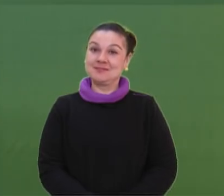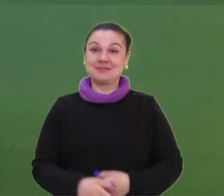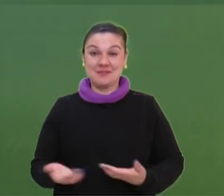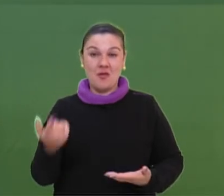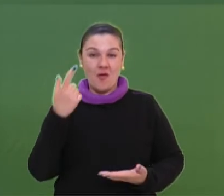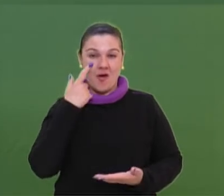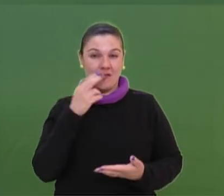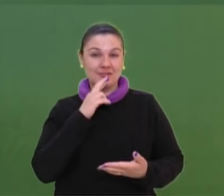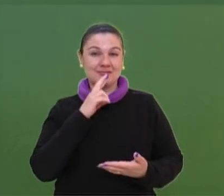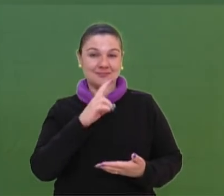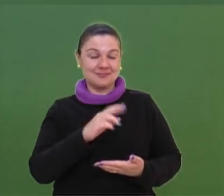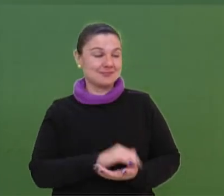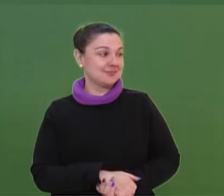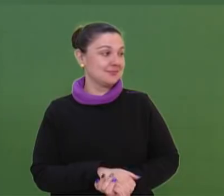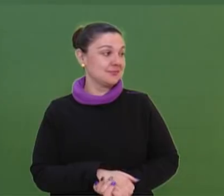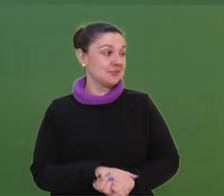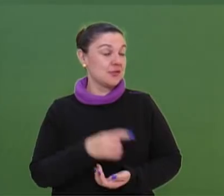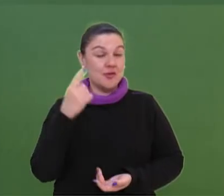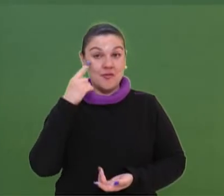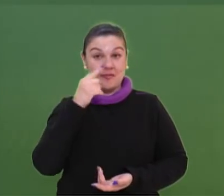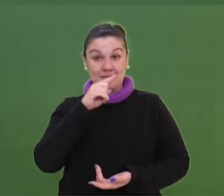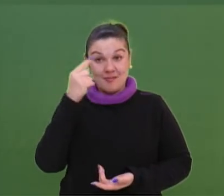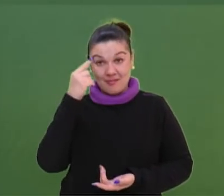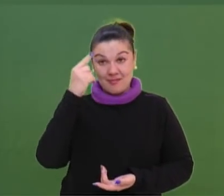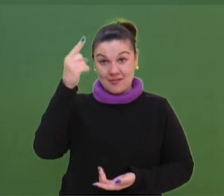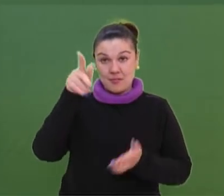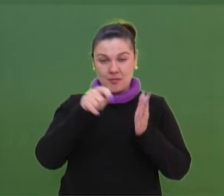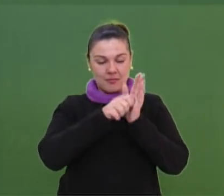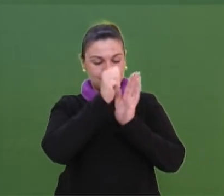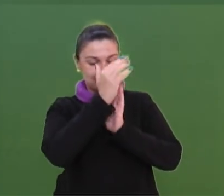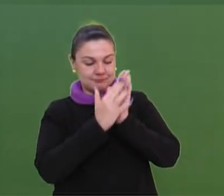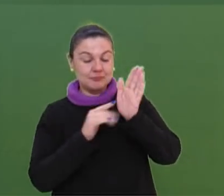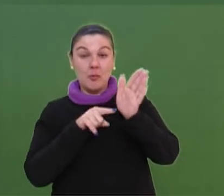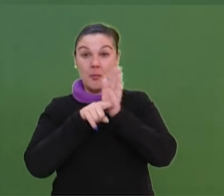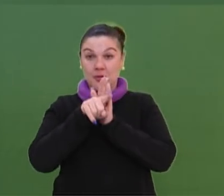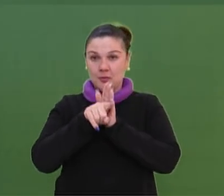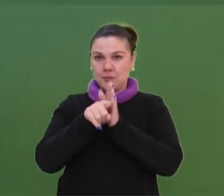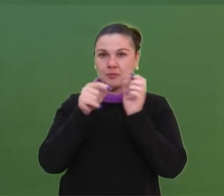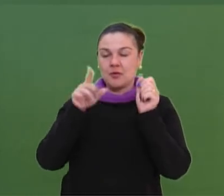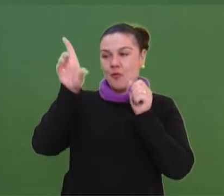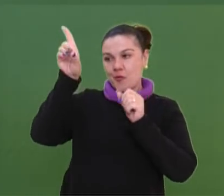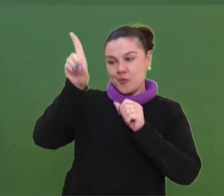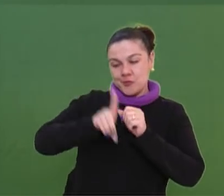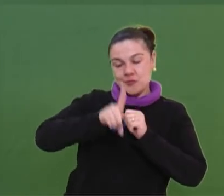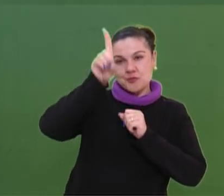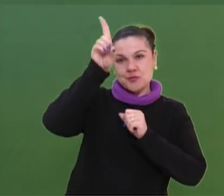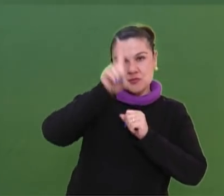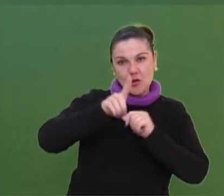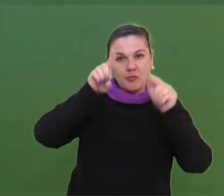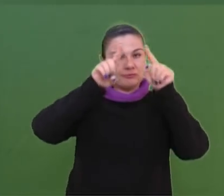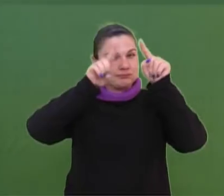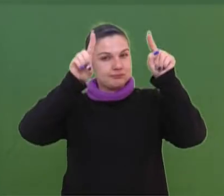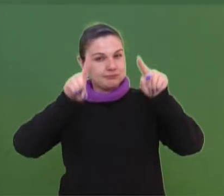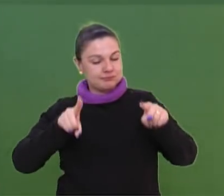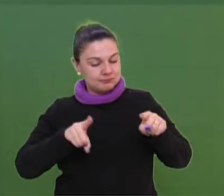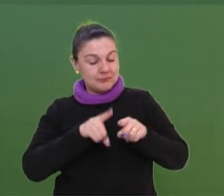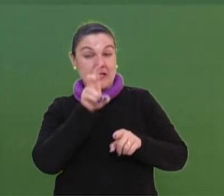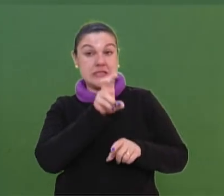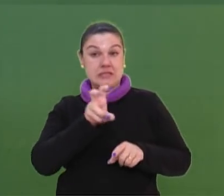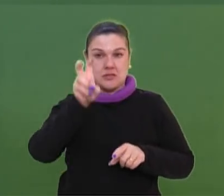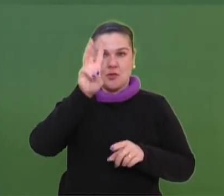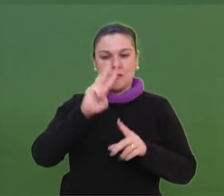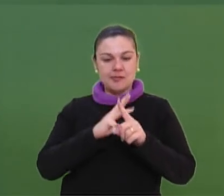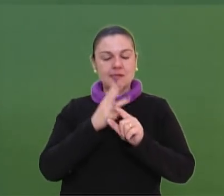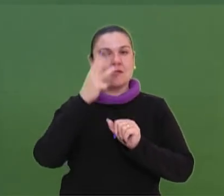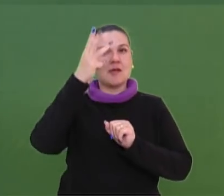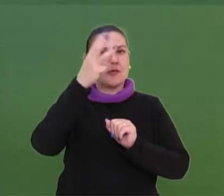Vamos então resolver? Então, lembrando do enunciado. A quantidade de diagonais de um hexágono é o triplo da